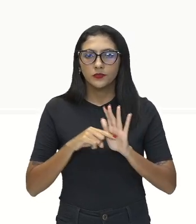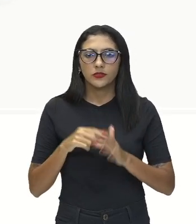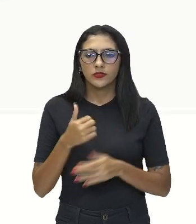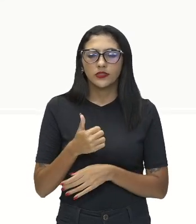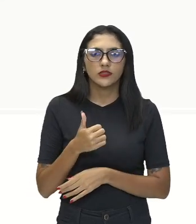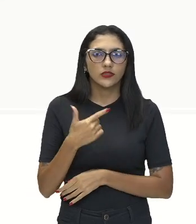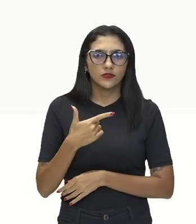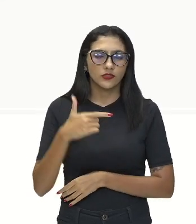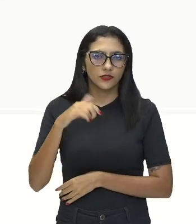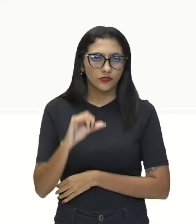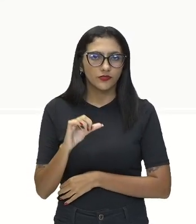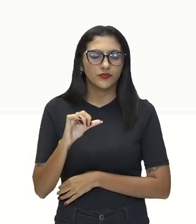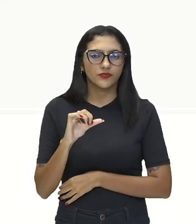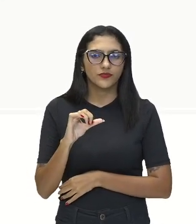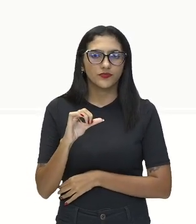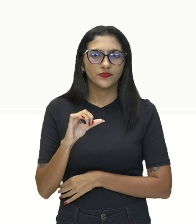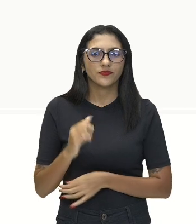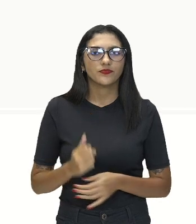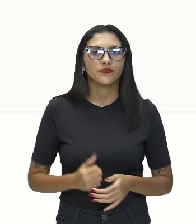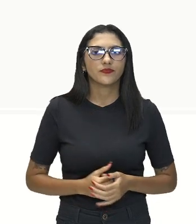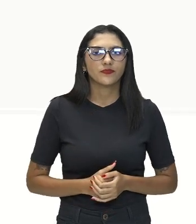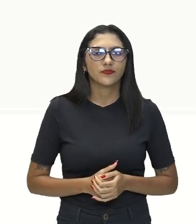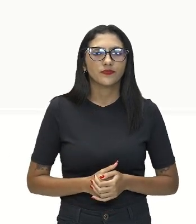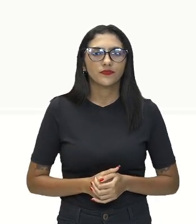129. Ok?